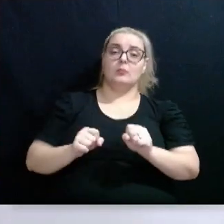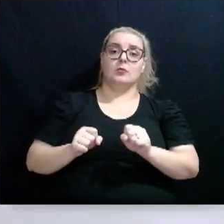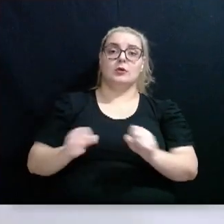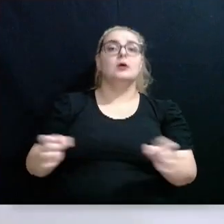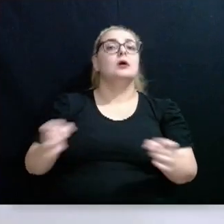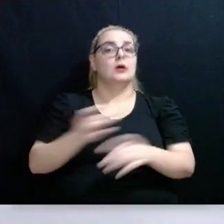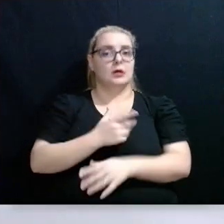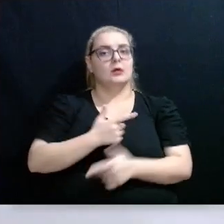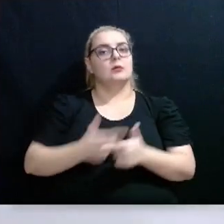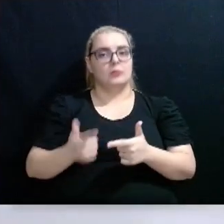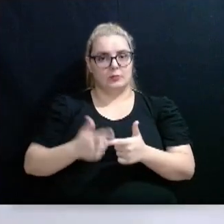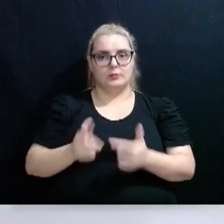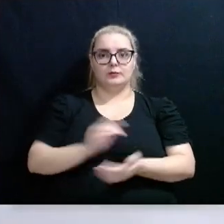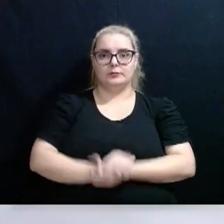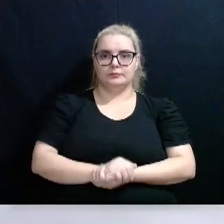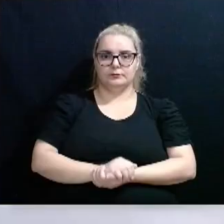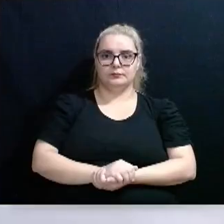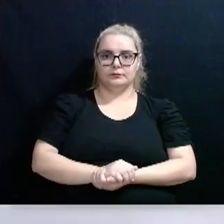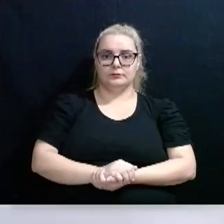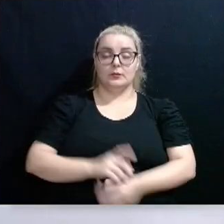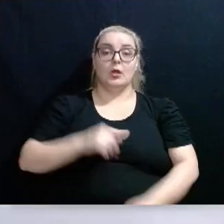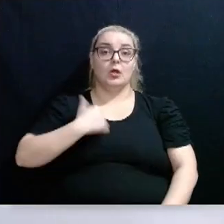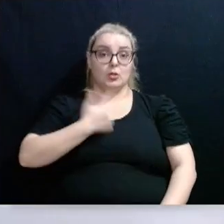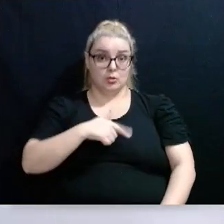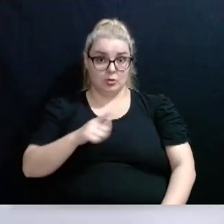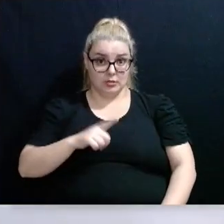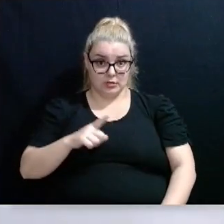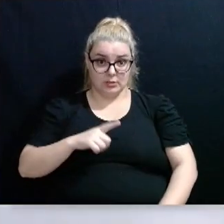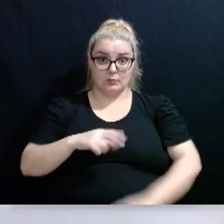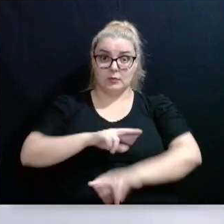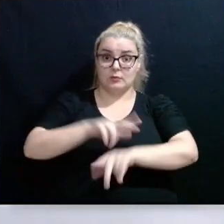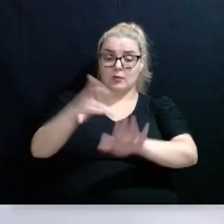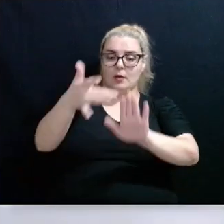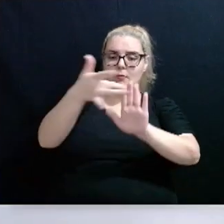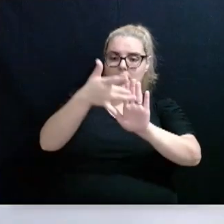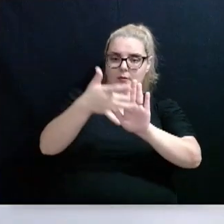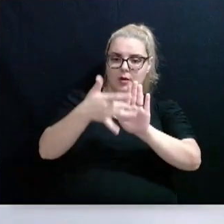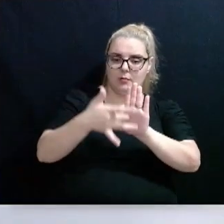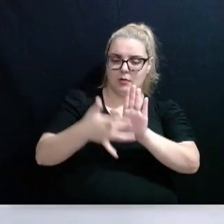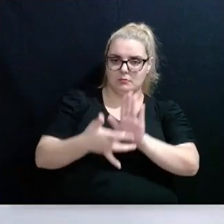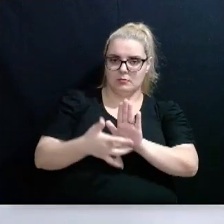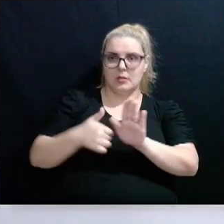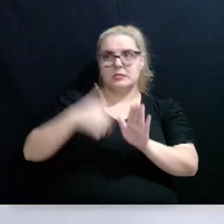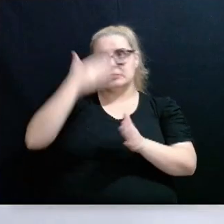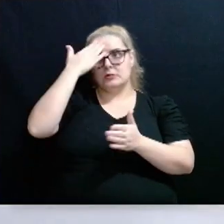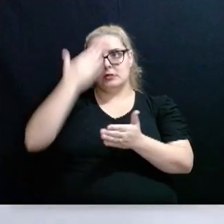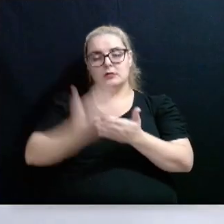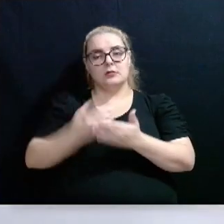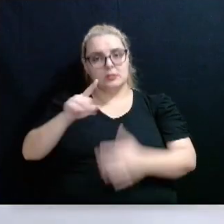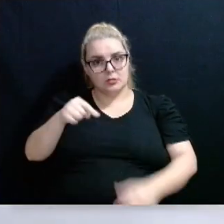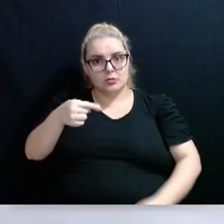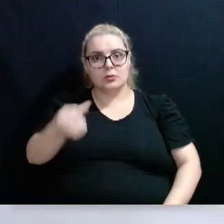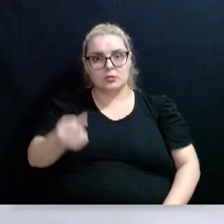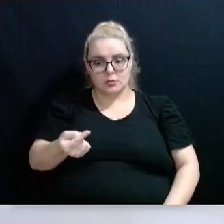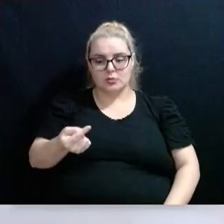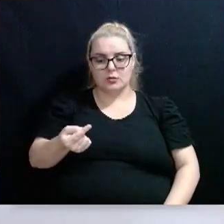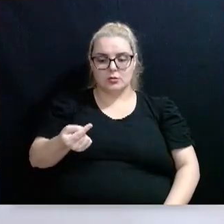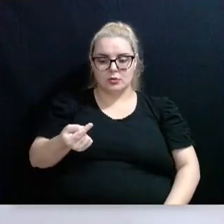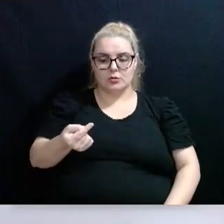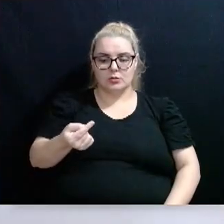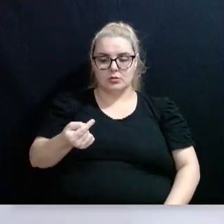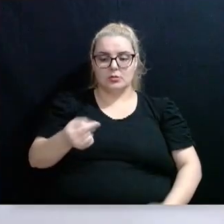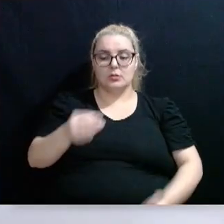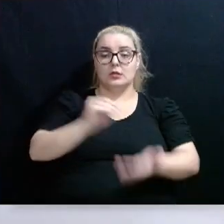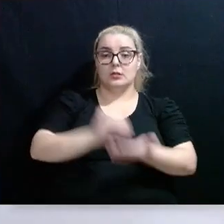problema. Nós temos muitas pautas, mas eu acredito que a próxima pauta será essa da falta de profissionais